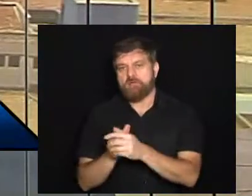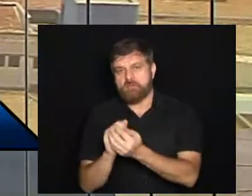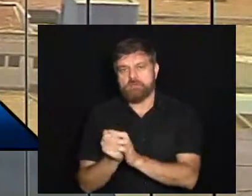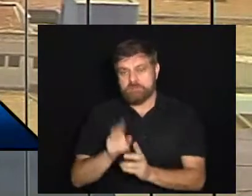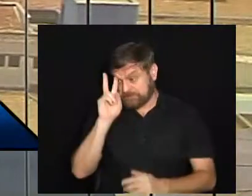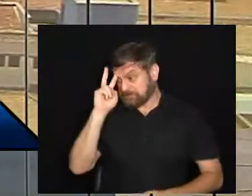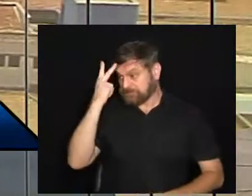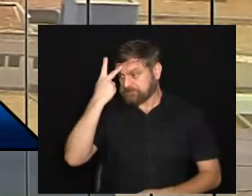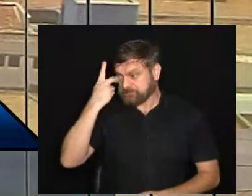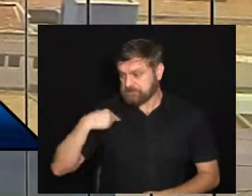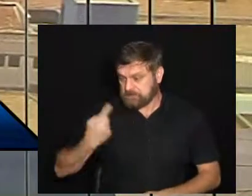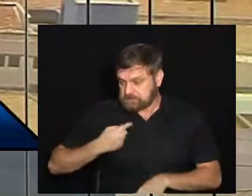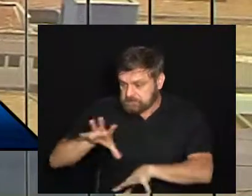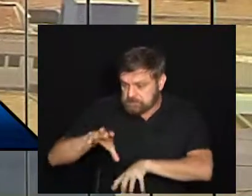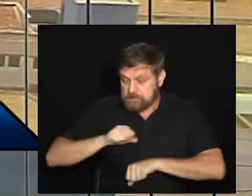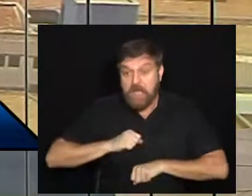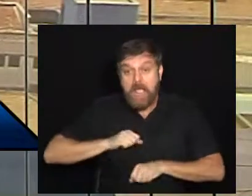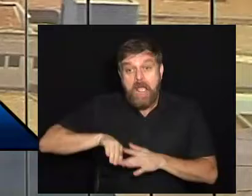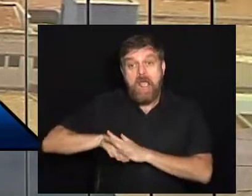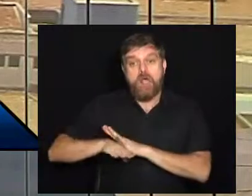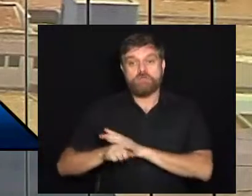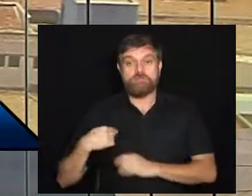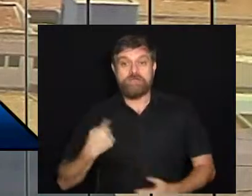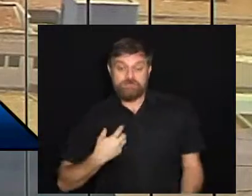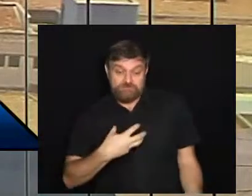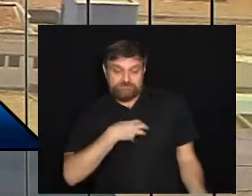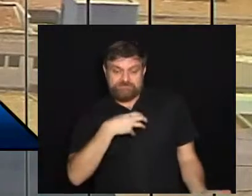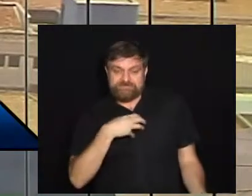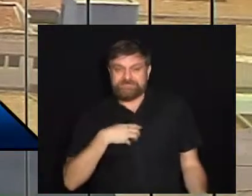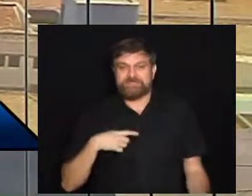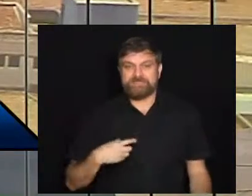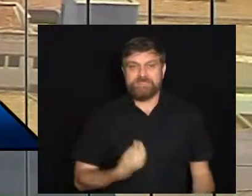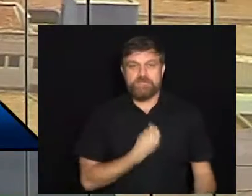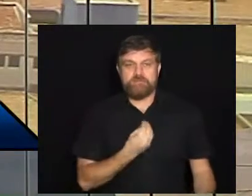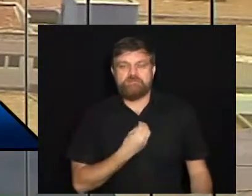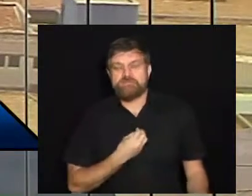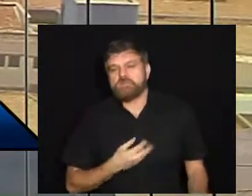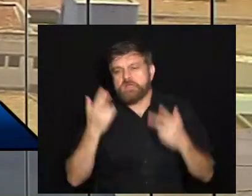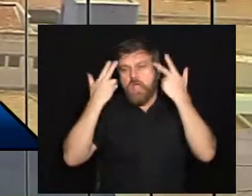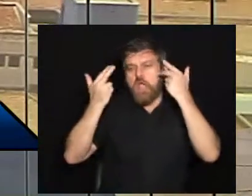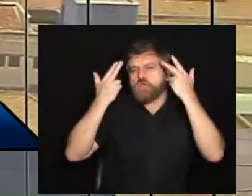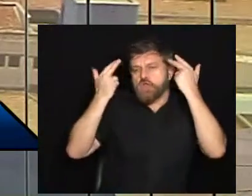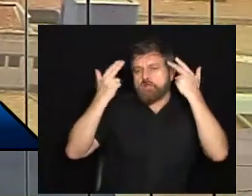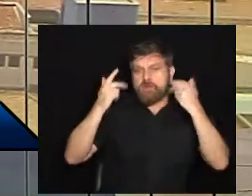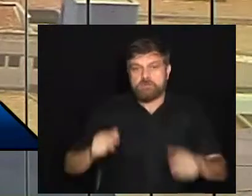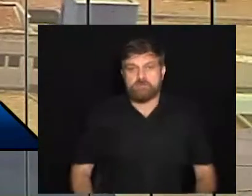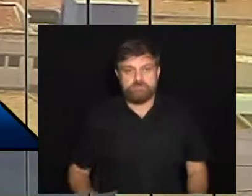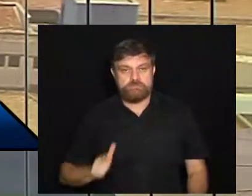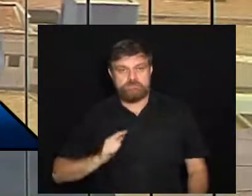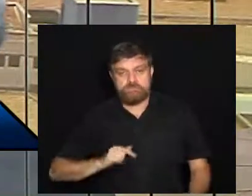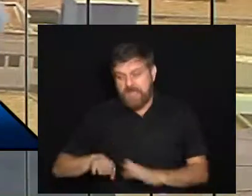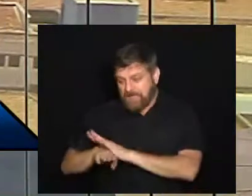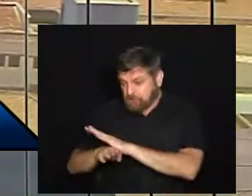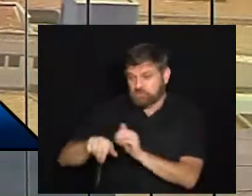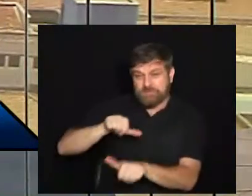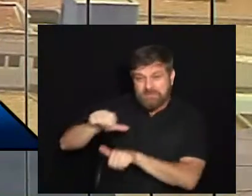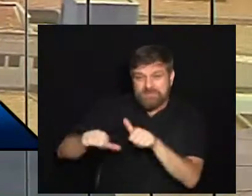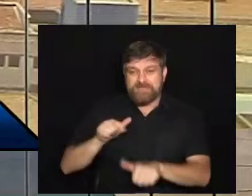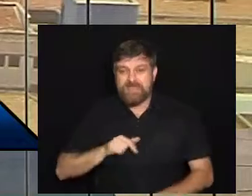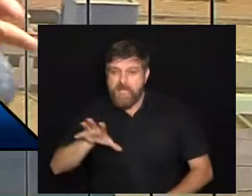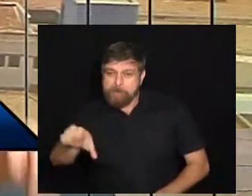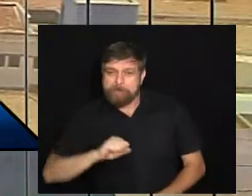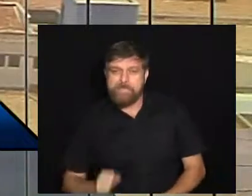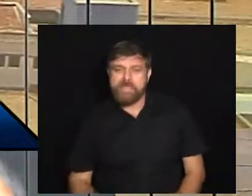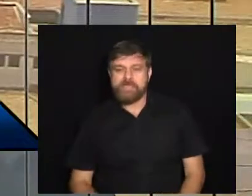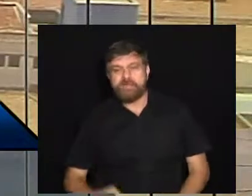danças mudanças que a gente tem que instituir no no jeito como a gente se comporta a gente da vida muito sou é mudança de hábito dessa direto a gente encosta em tudo pega